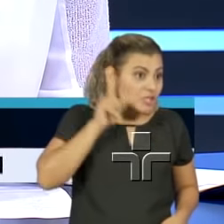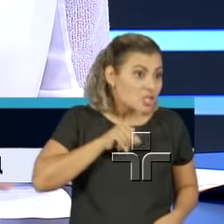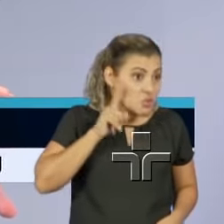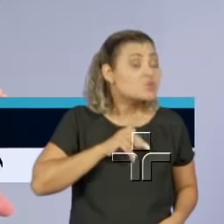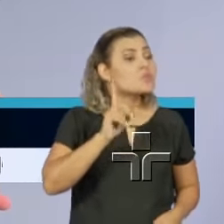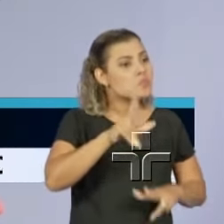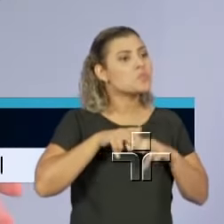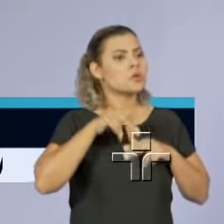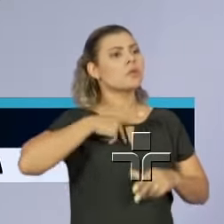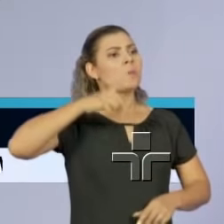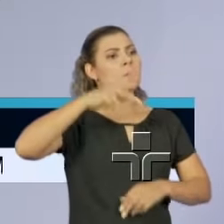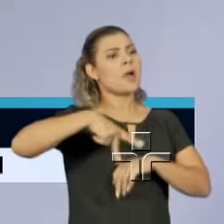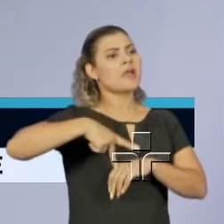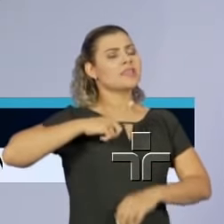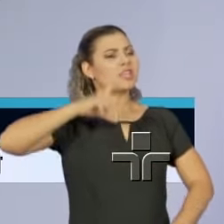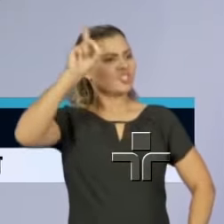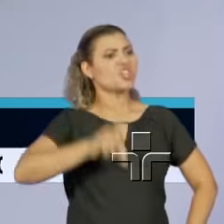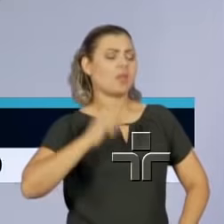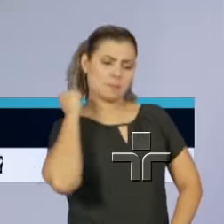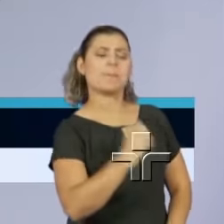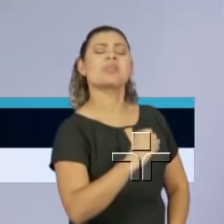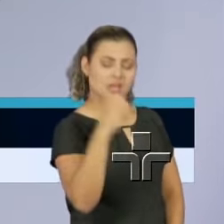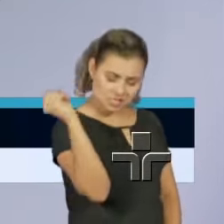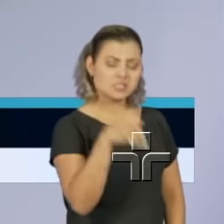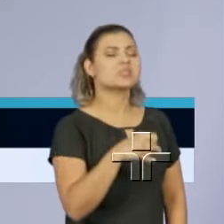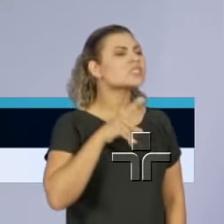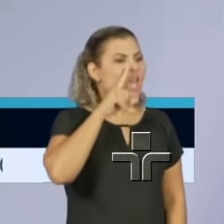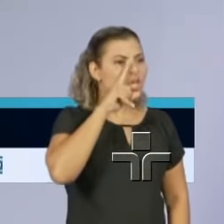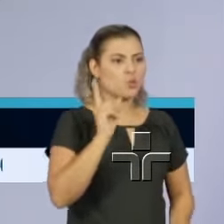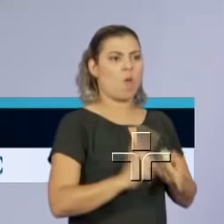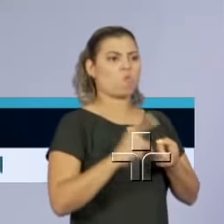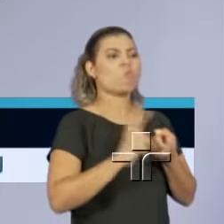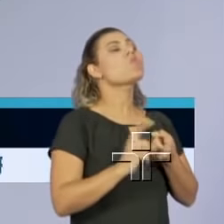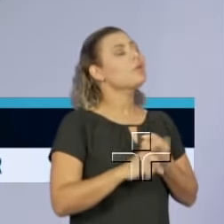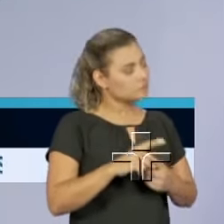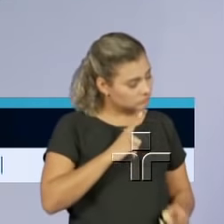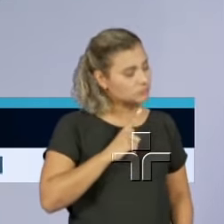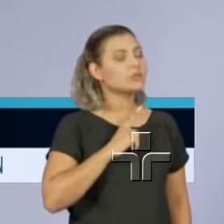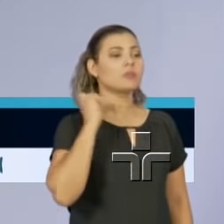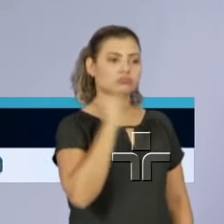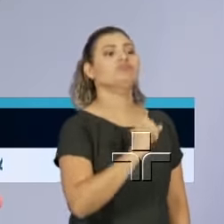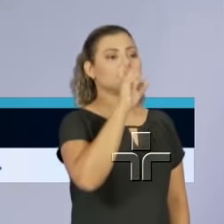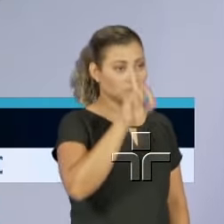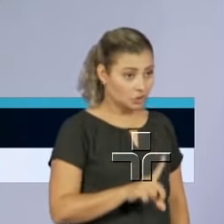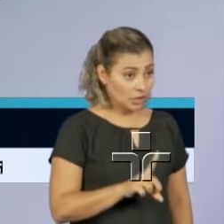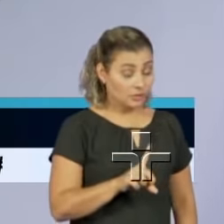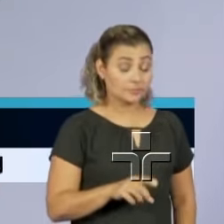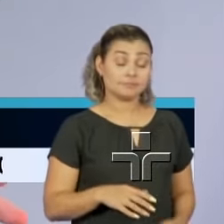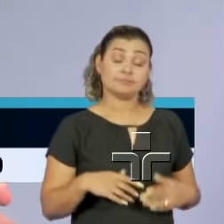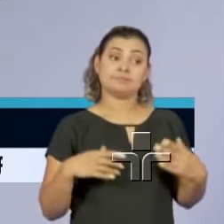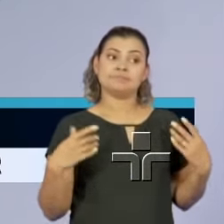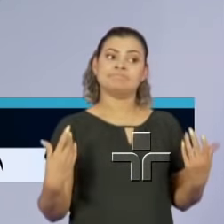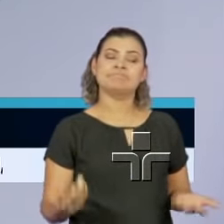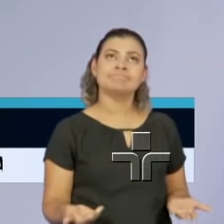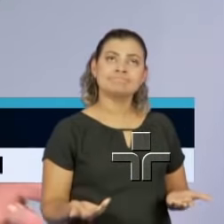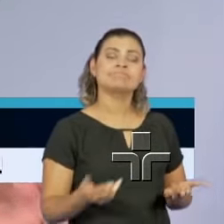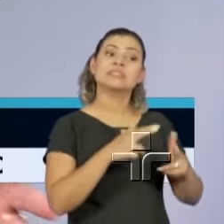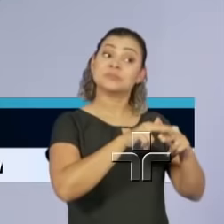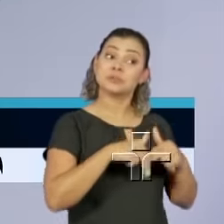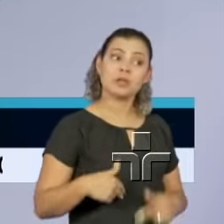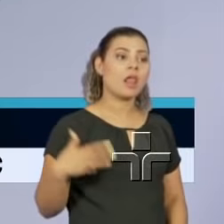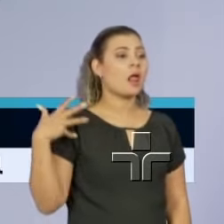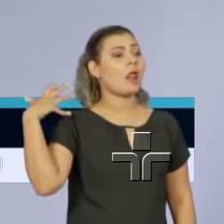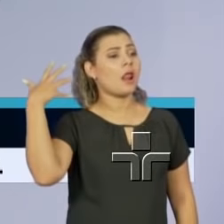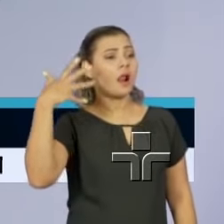país tem direito de matar aqueles que ameaçam a sua segurança. É ipsis literis o